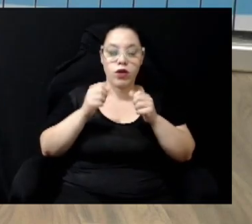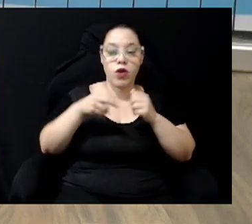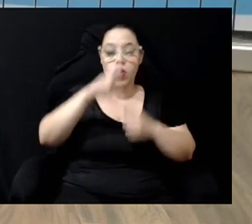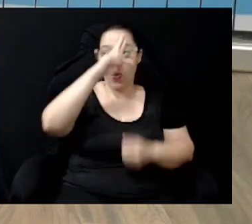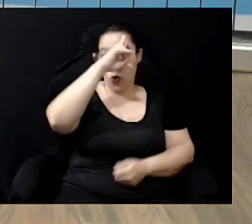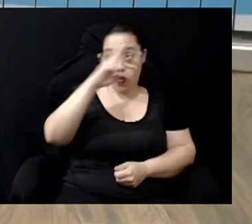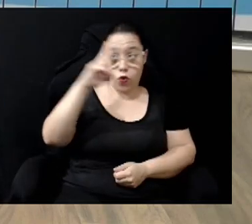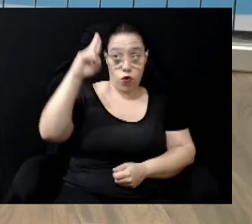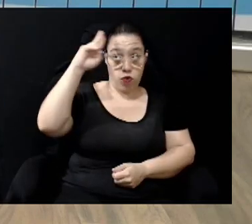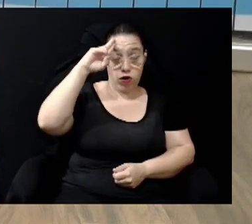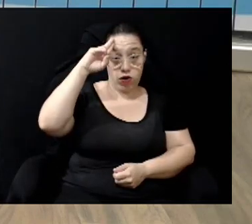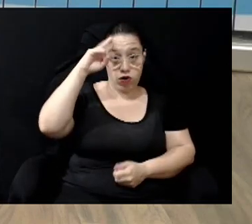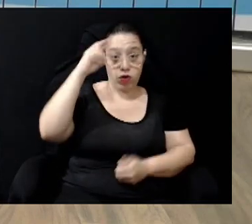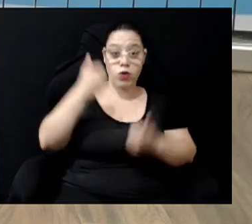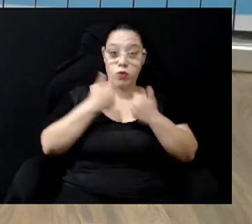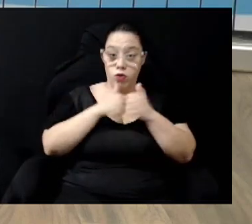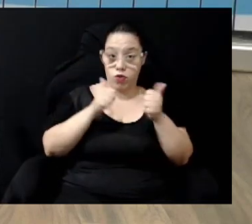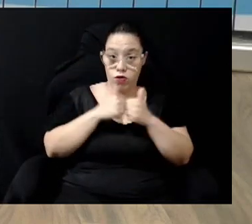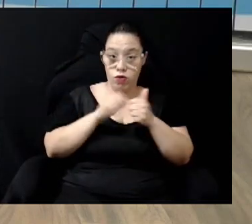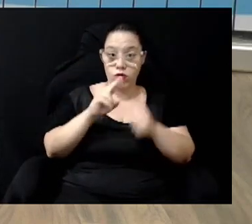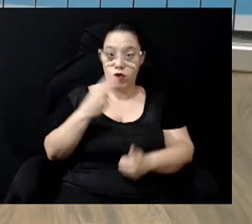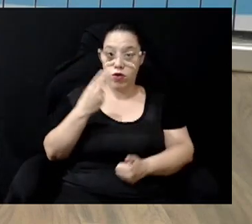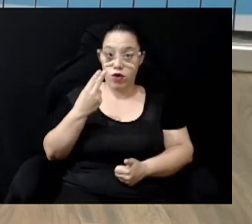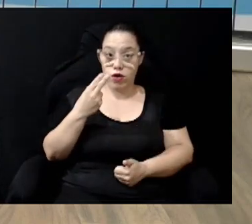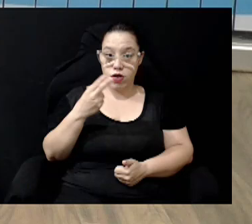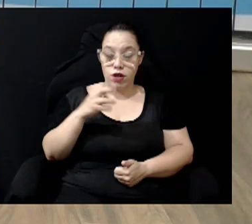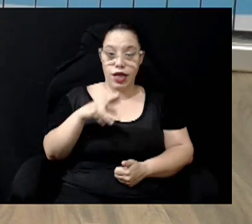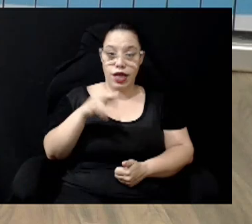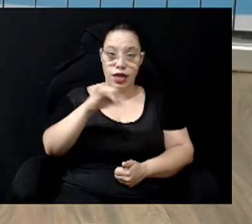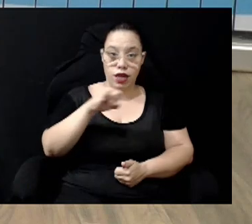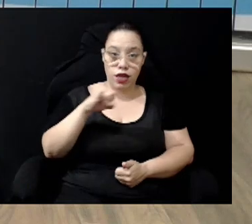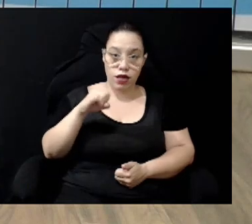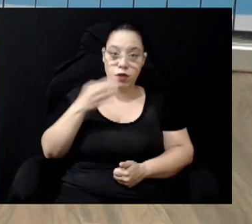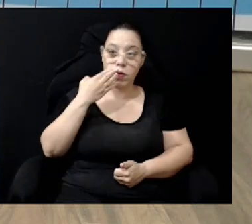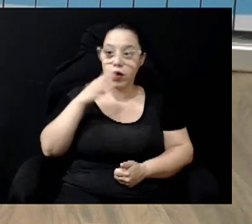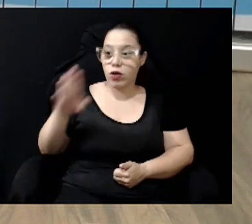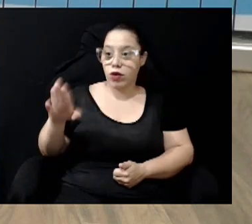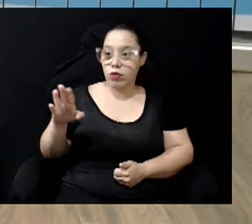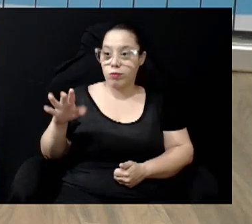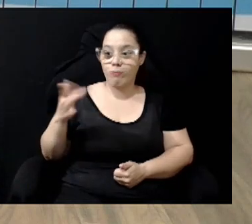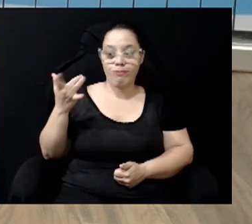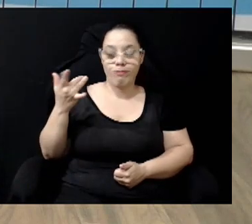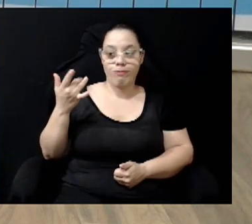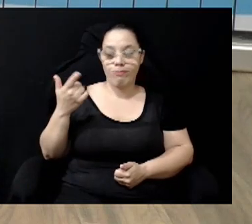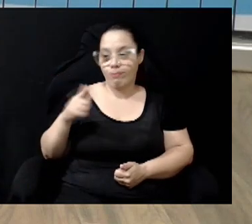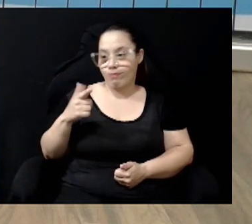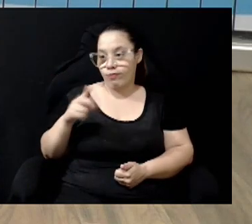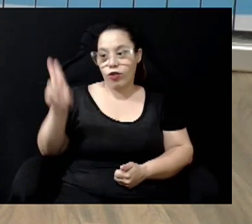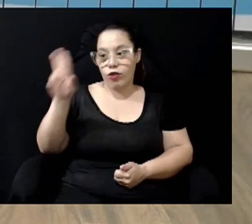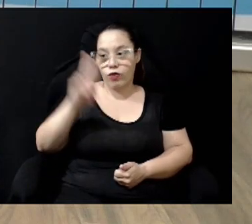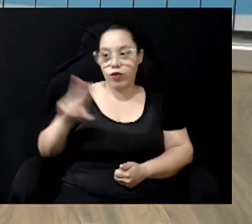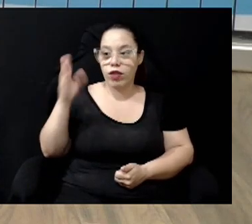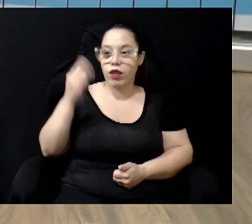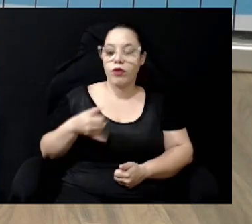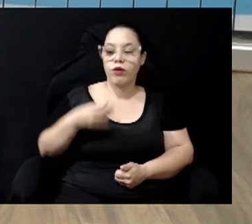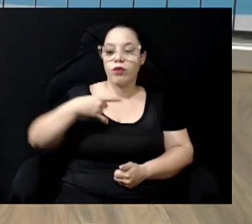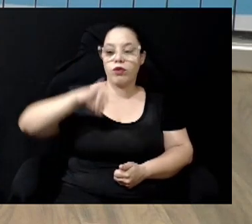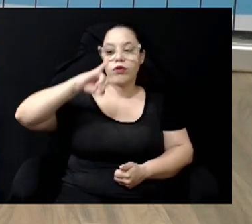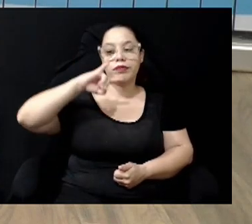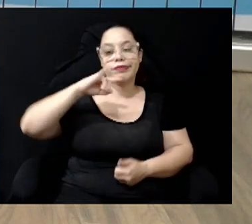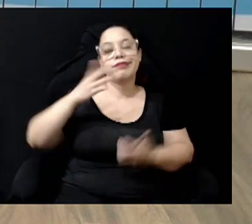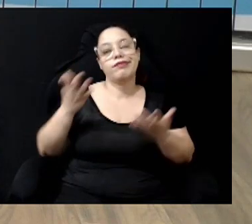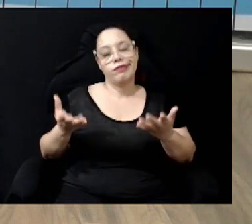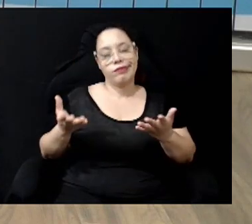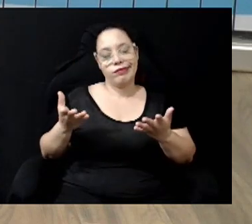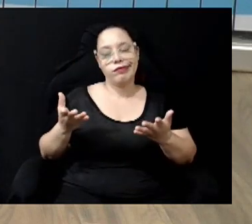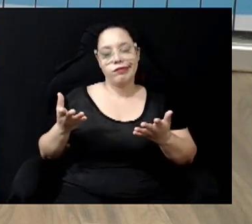transporte público ou mesmo táxi, ou até pedir para alguém que não tenha feito uso de bebida alcoólica, faça aí, seja o